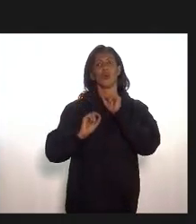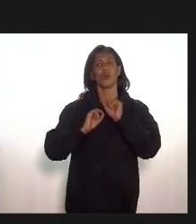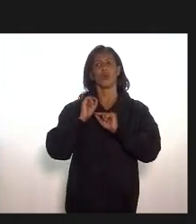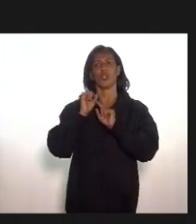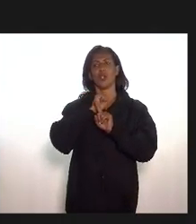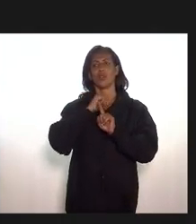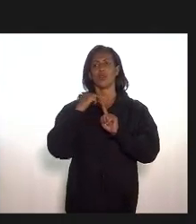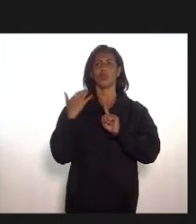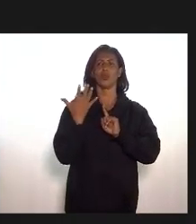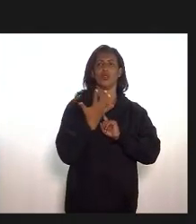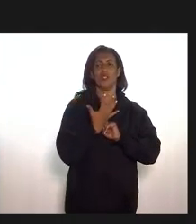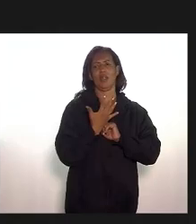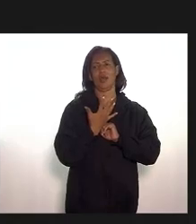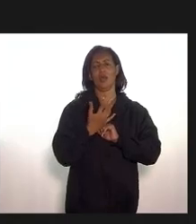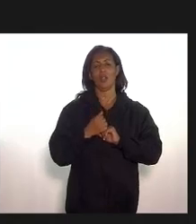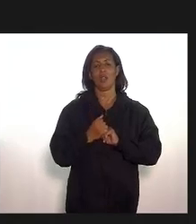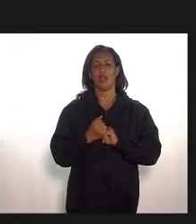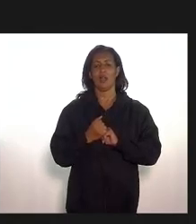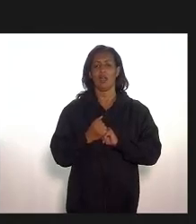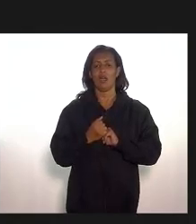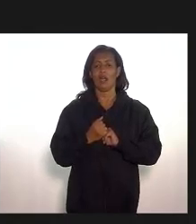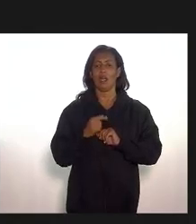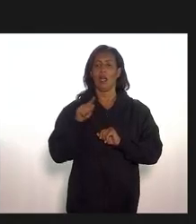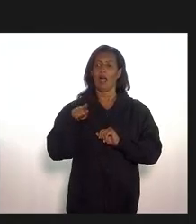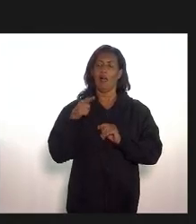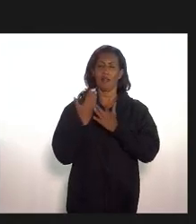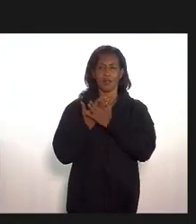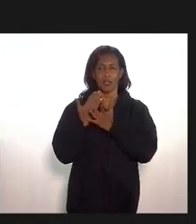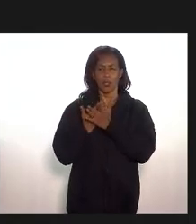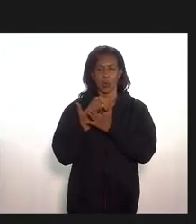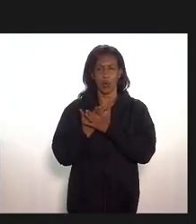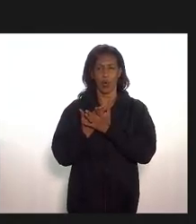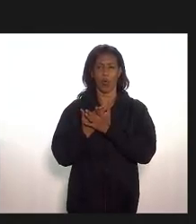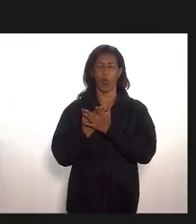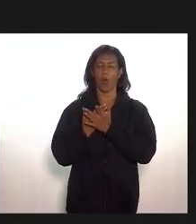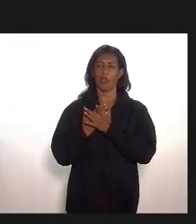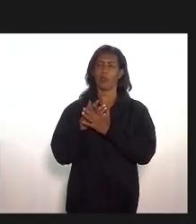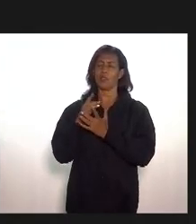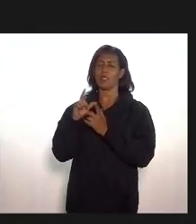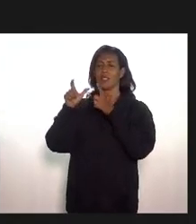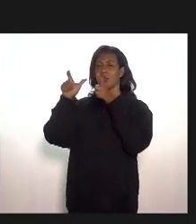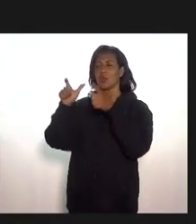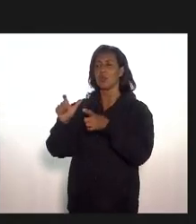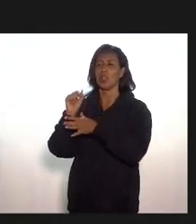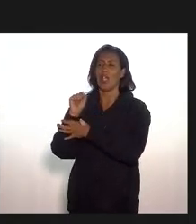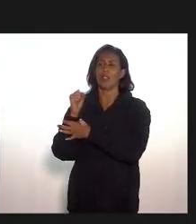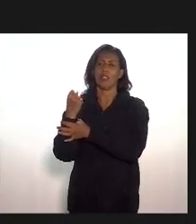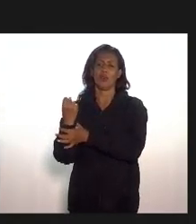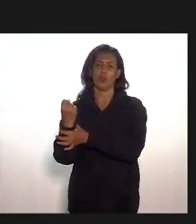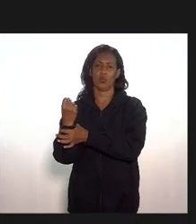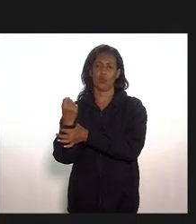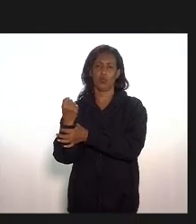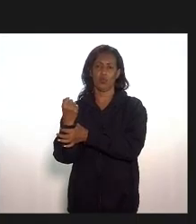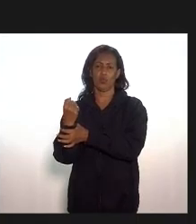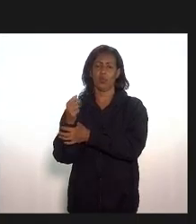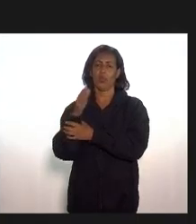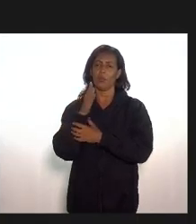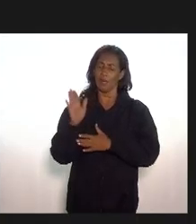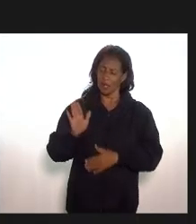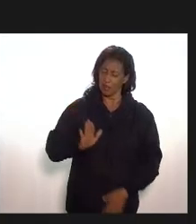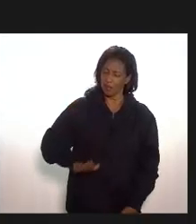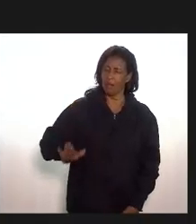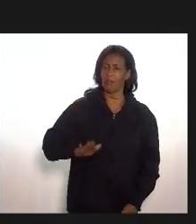As escolas, elas têm servido, como tem que ser, de um porto seguro para que crianças e adolescentes,